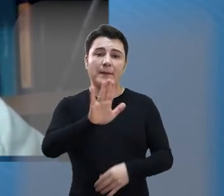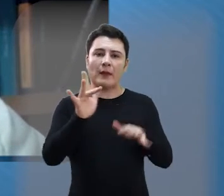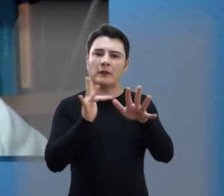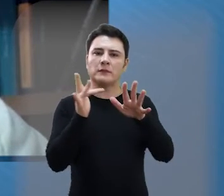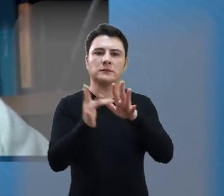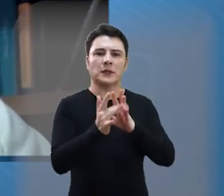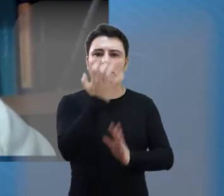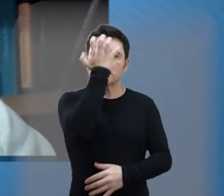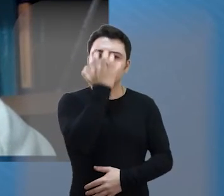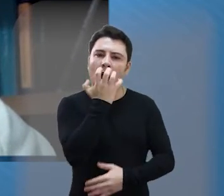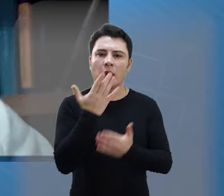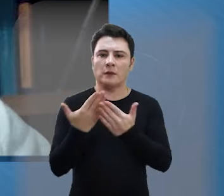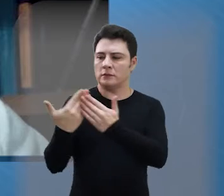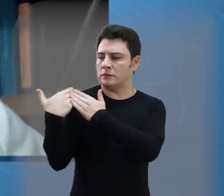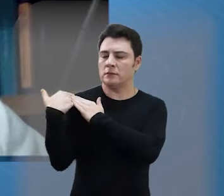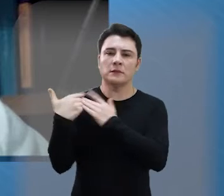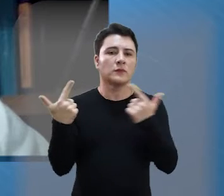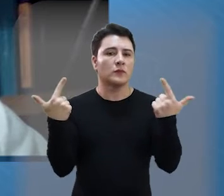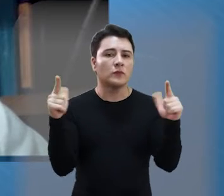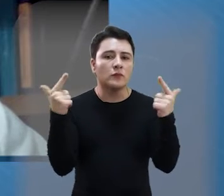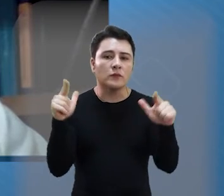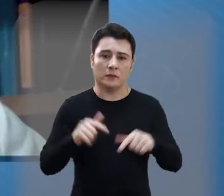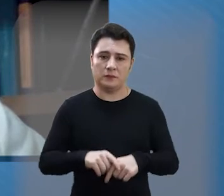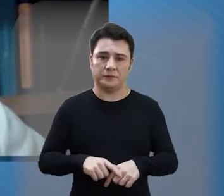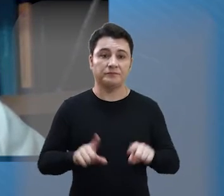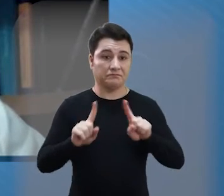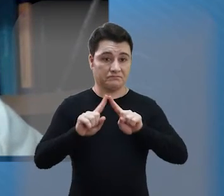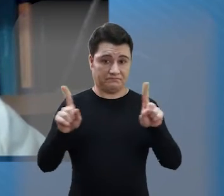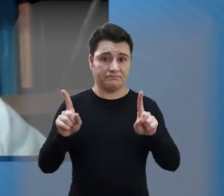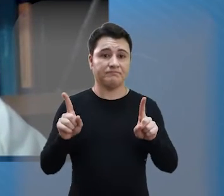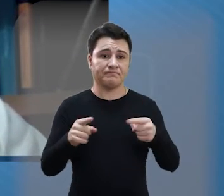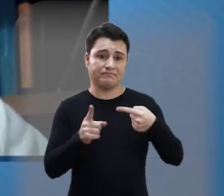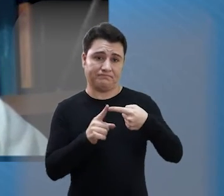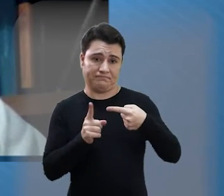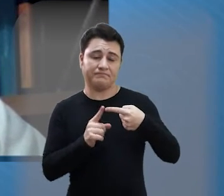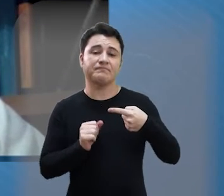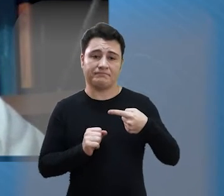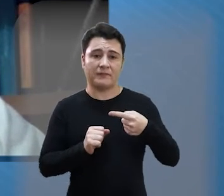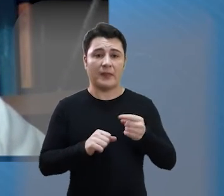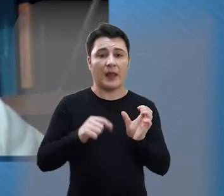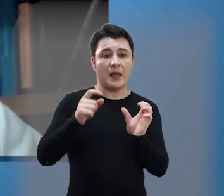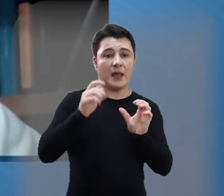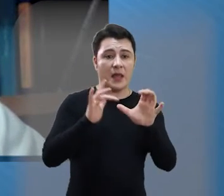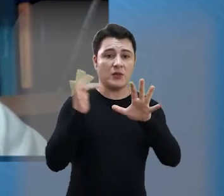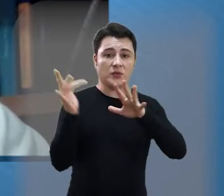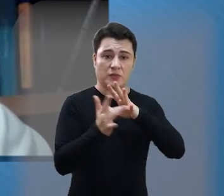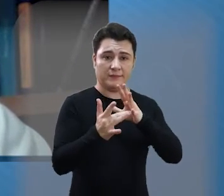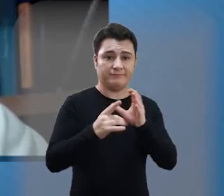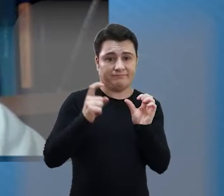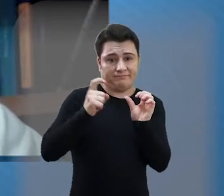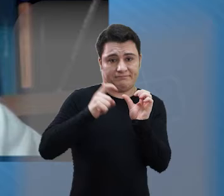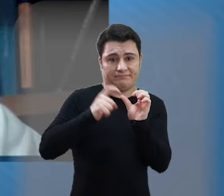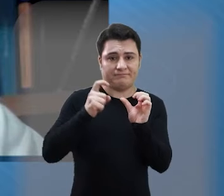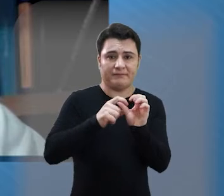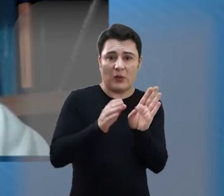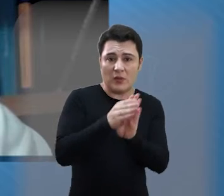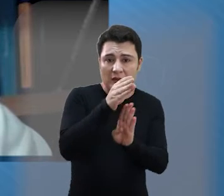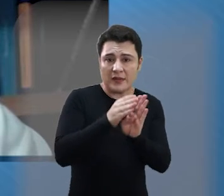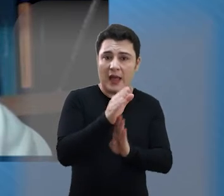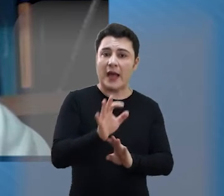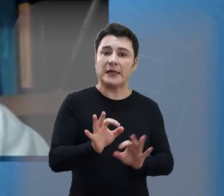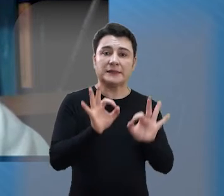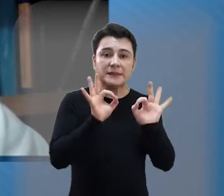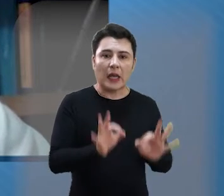bonitinha, mas não é uma mídia que parece que tem seriedade. Então, primeira coisa, assim, já fica aí minha advertência